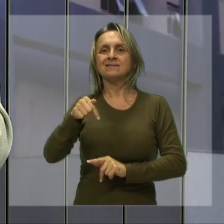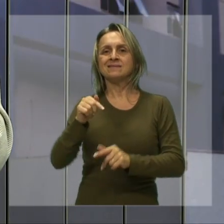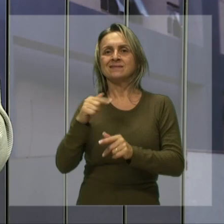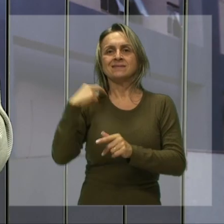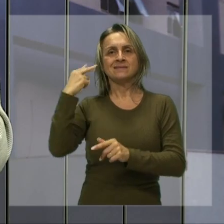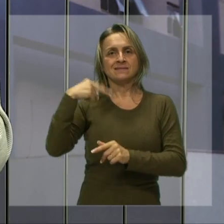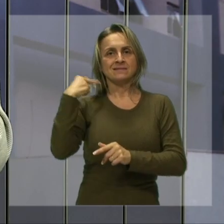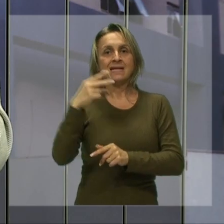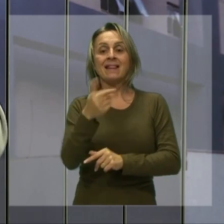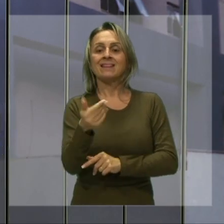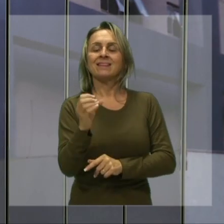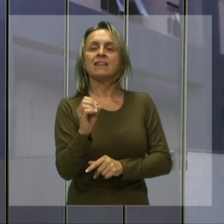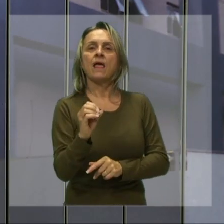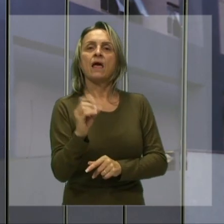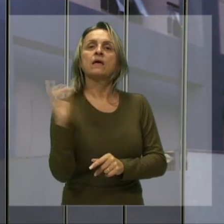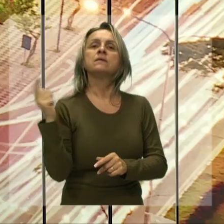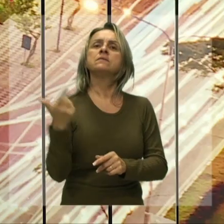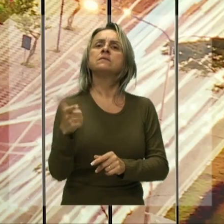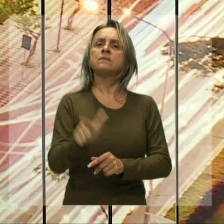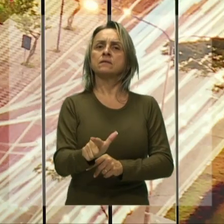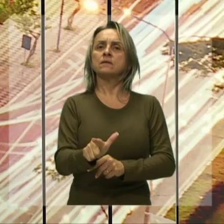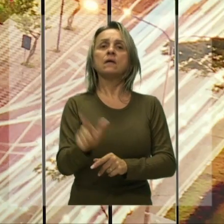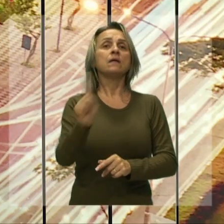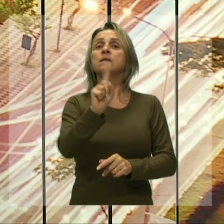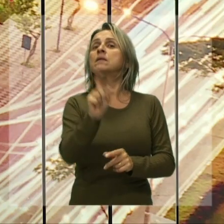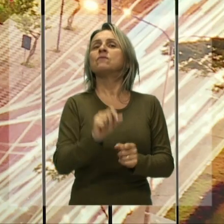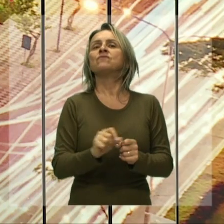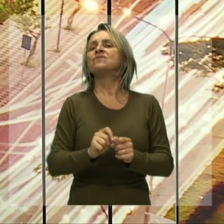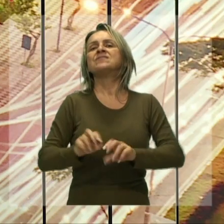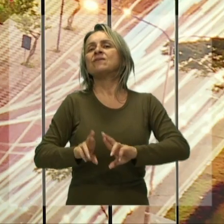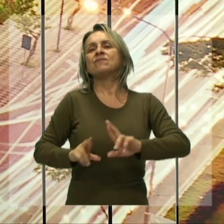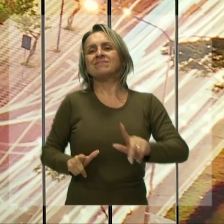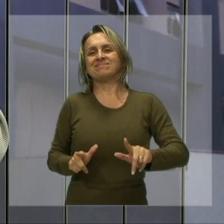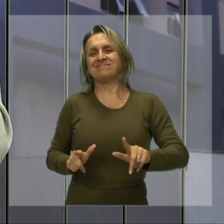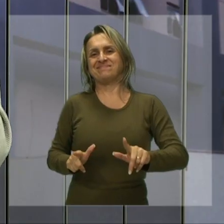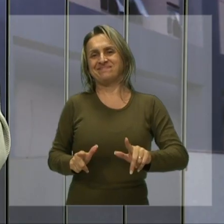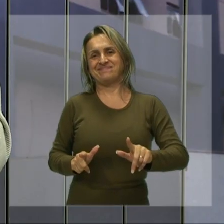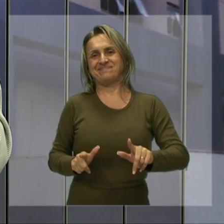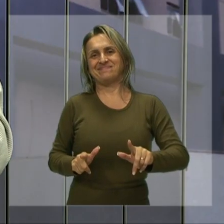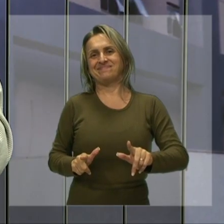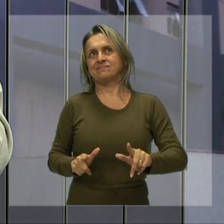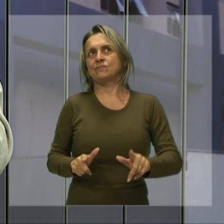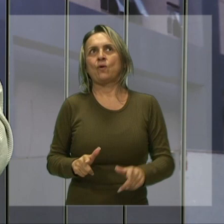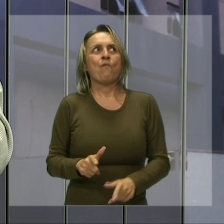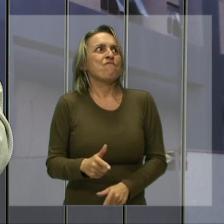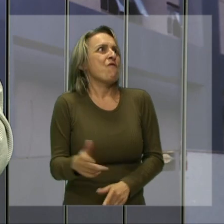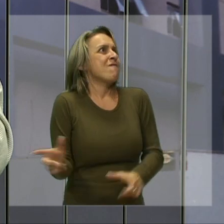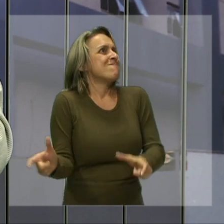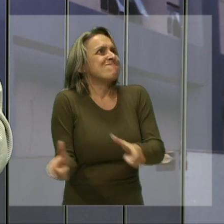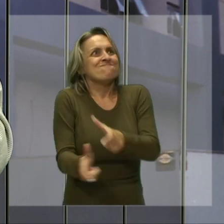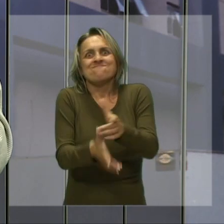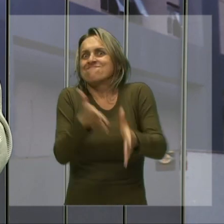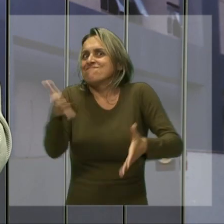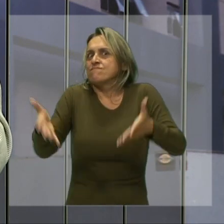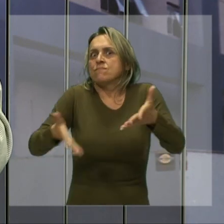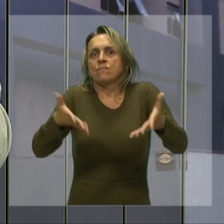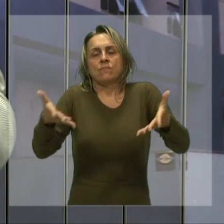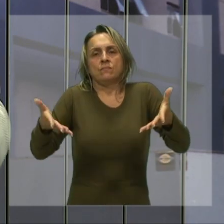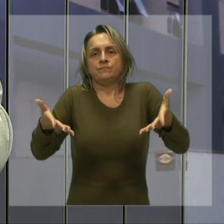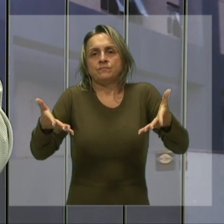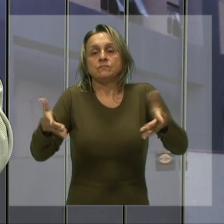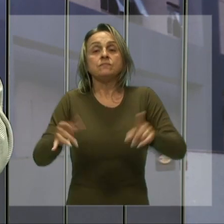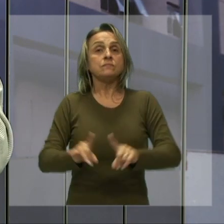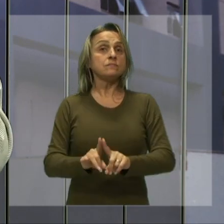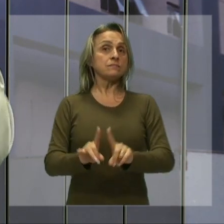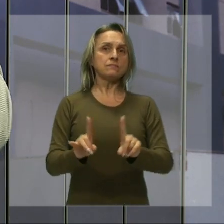10 que se elegeram que não fizeram nem essa diferença de 1.600 votos. Então foi algo muito grande. Mas isso não é